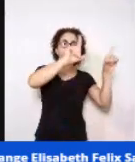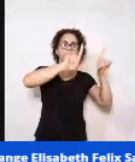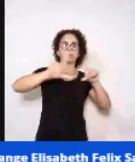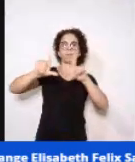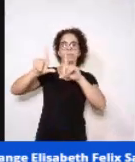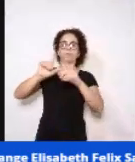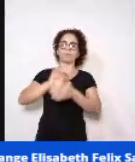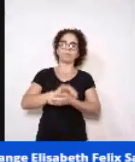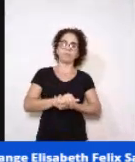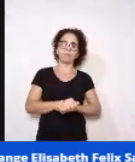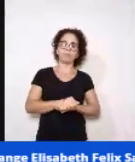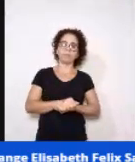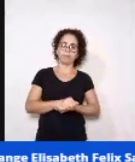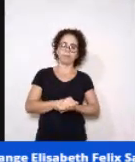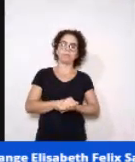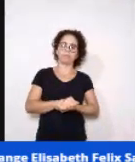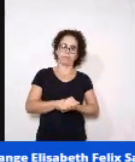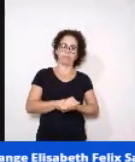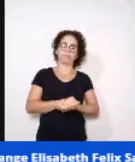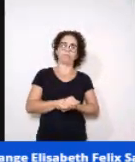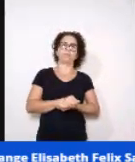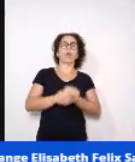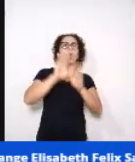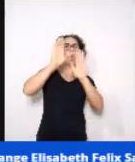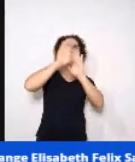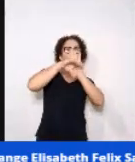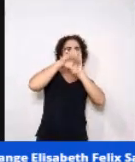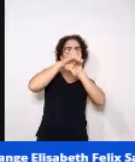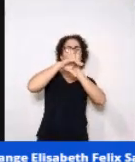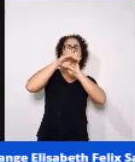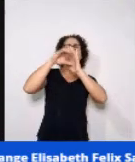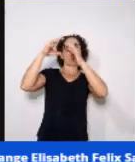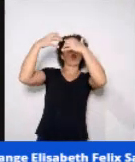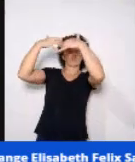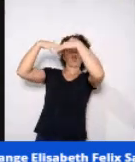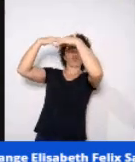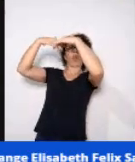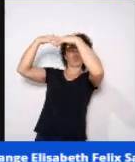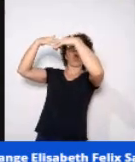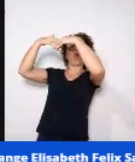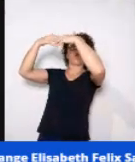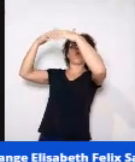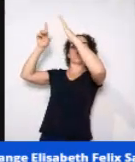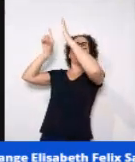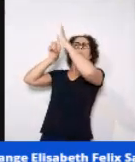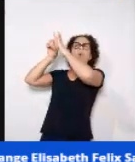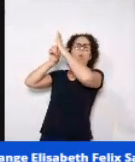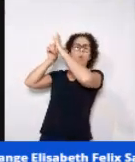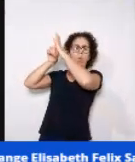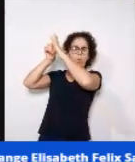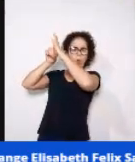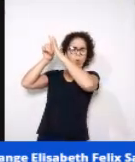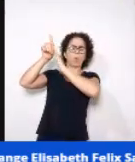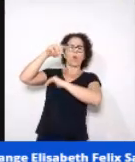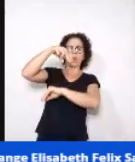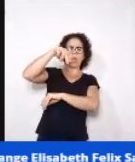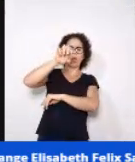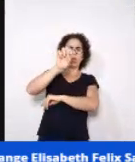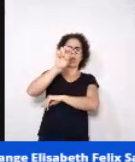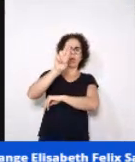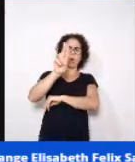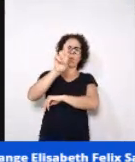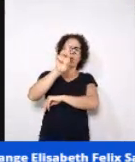Então, trazendo o conceito da neurociência, tá? Se vocês quiserem estudar um pouquinho mais sobre isso, eu sugiro